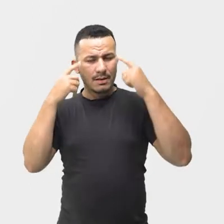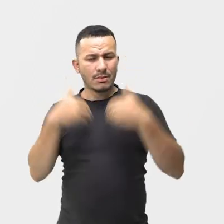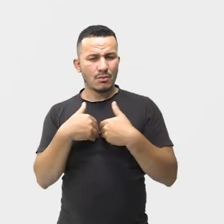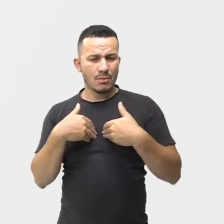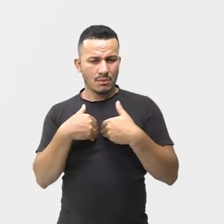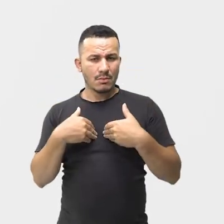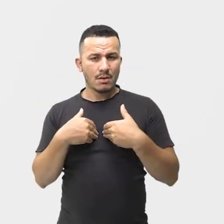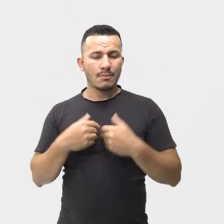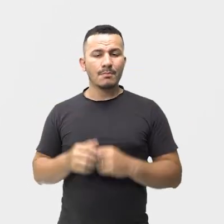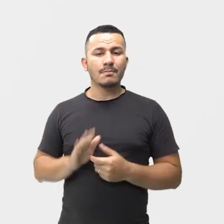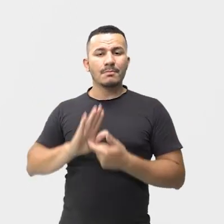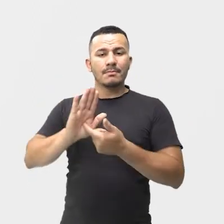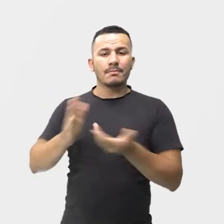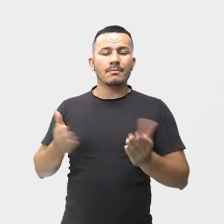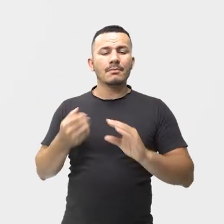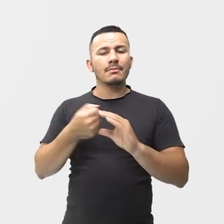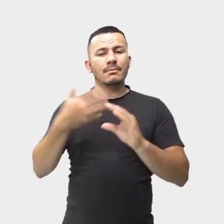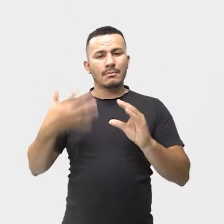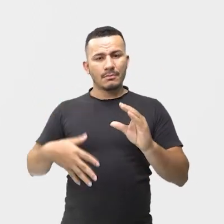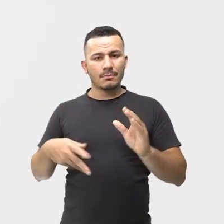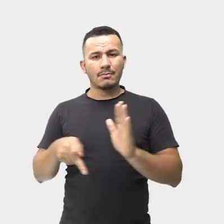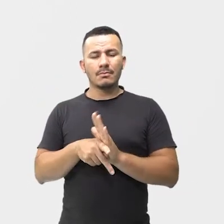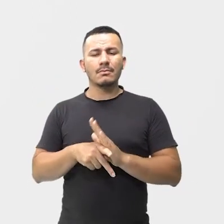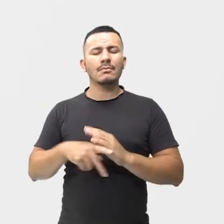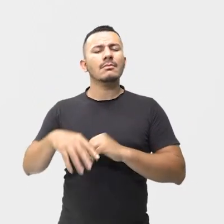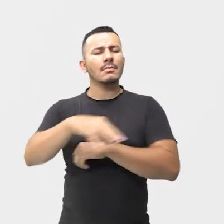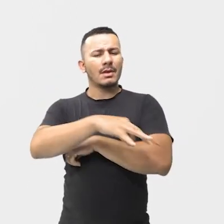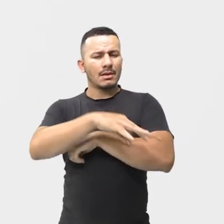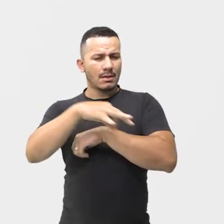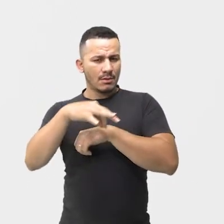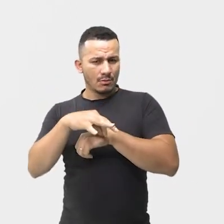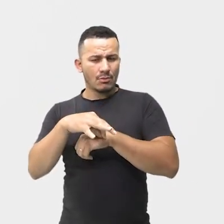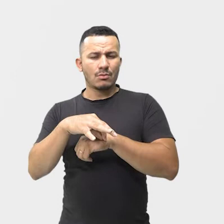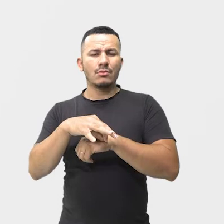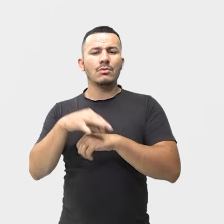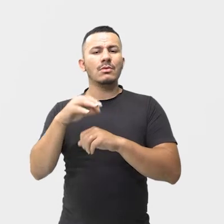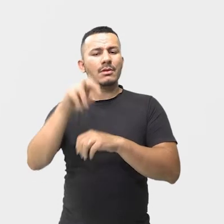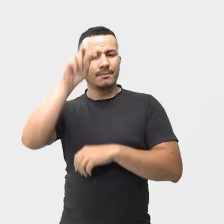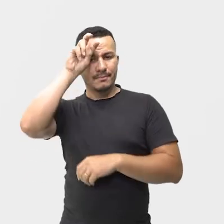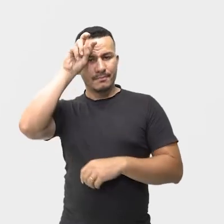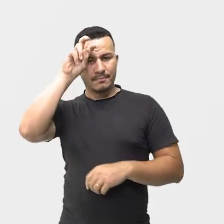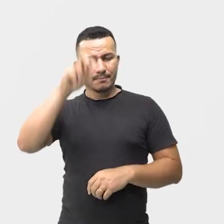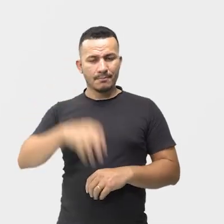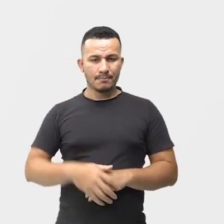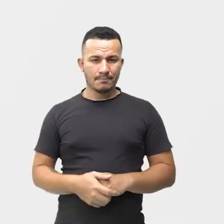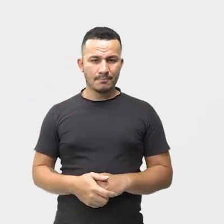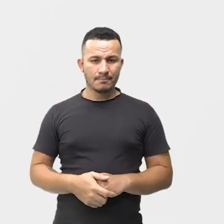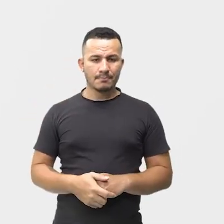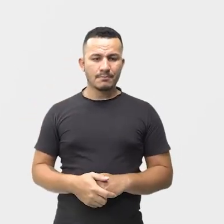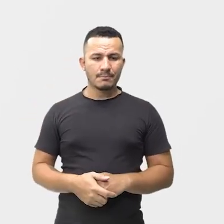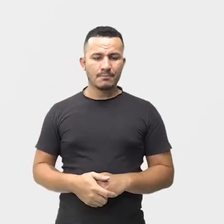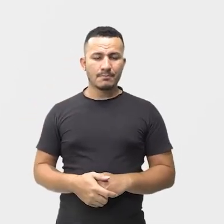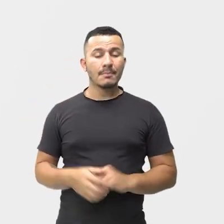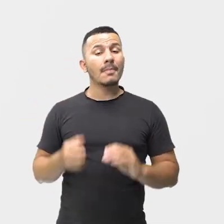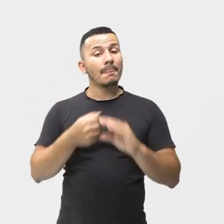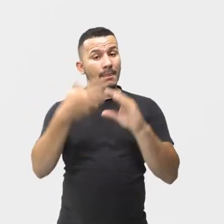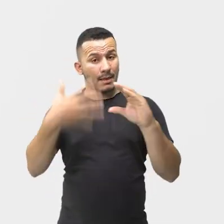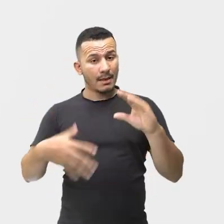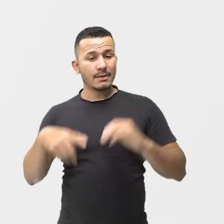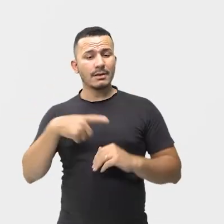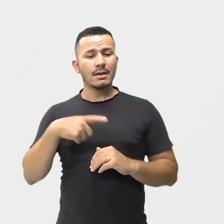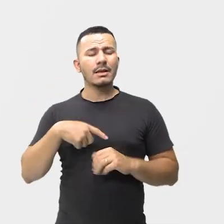Vamos ver a característica da arquitetura egípcia. Bem, a característica da arquitetura egípcia